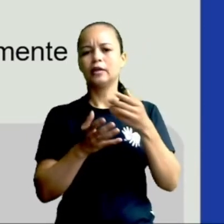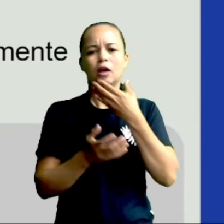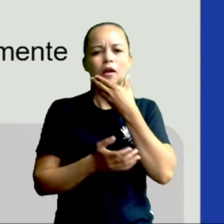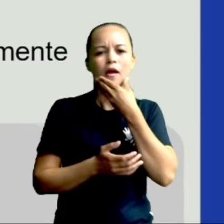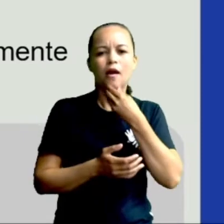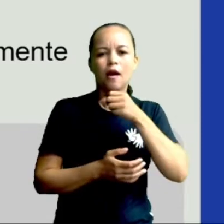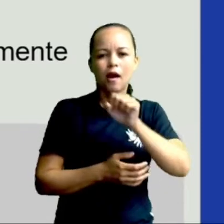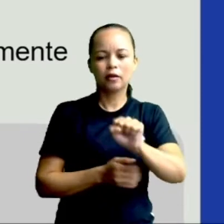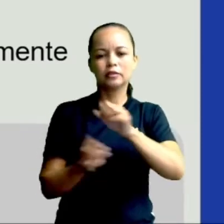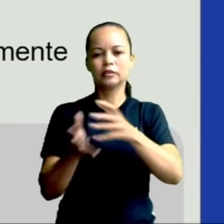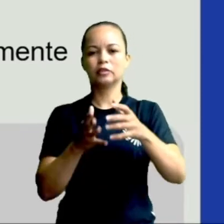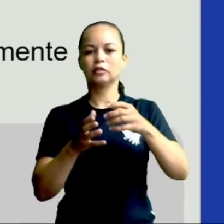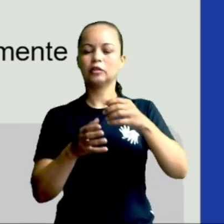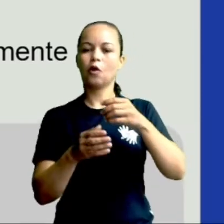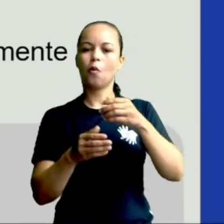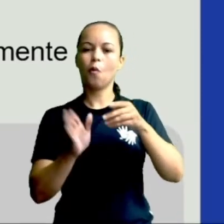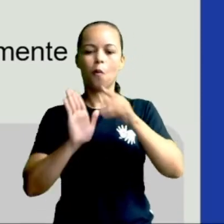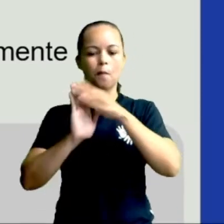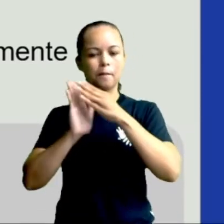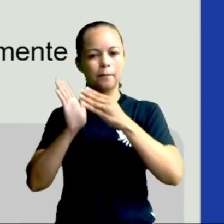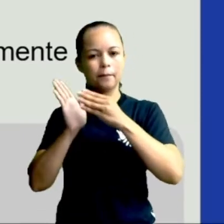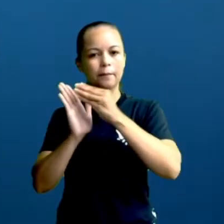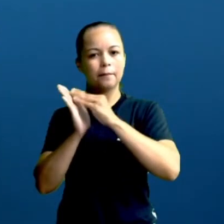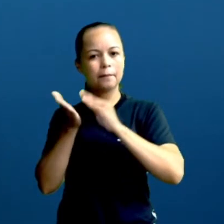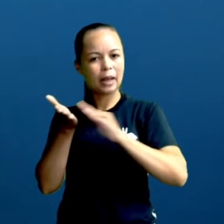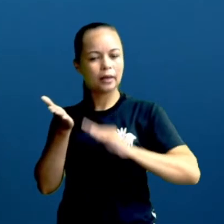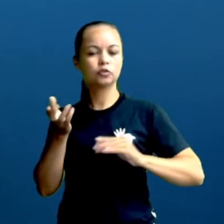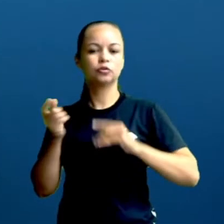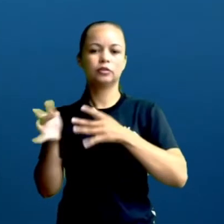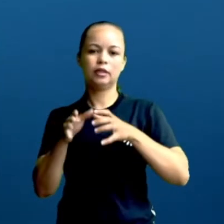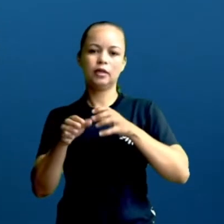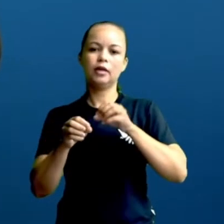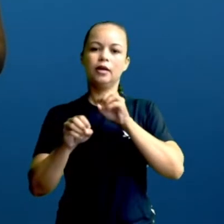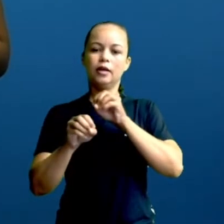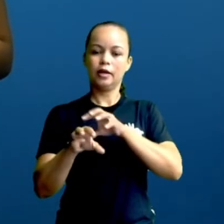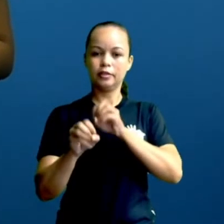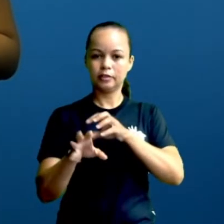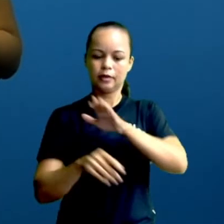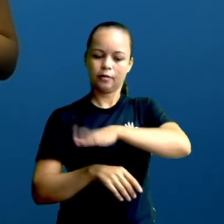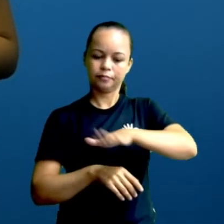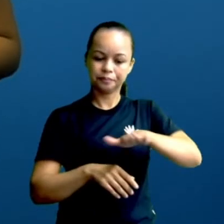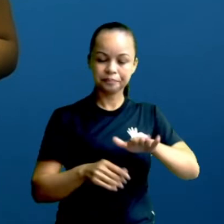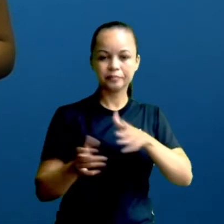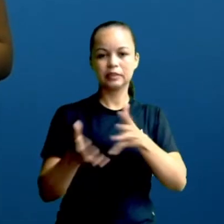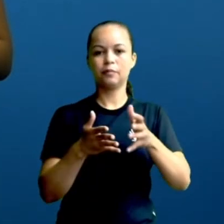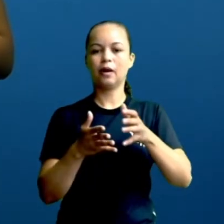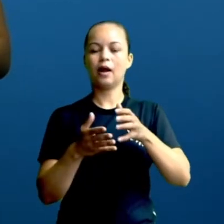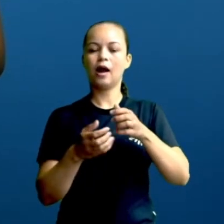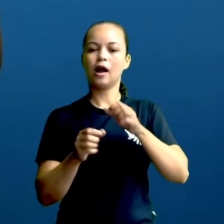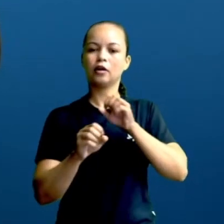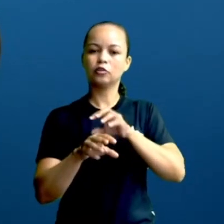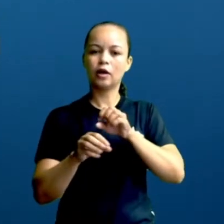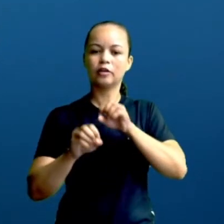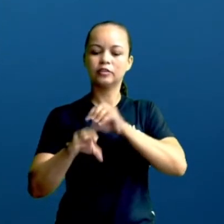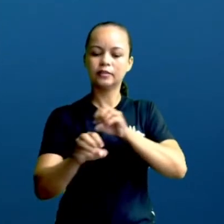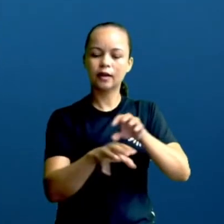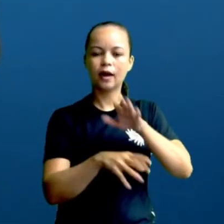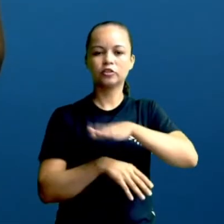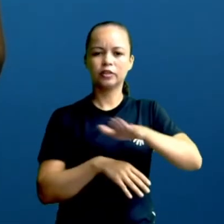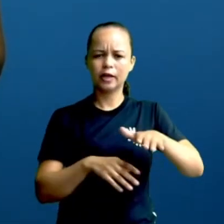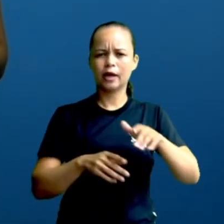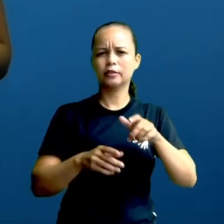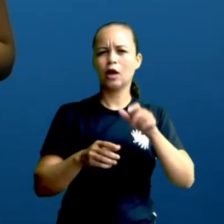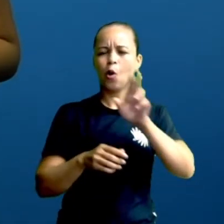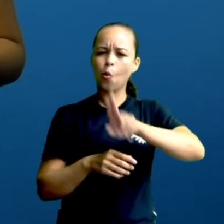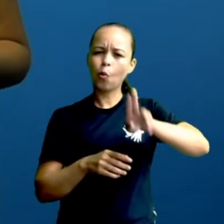método de alfabetização, né, para adultos e que a gente também utiliza para alfabetizar as crianças, né, partindo de